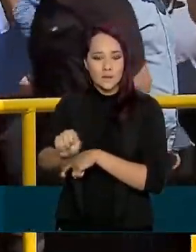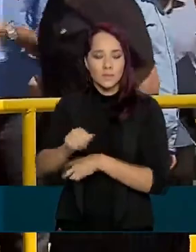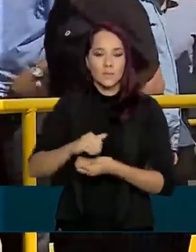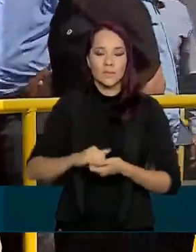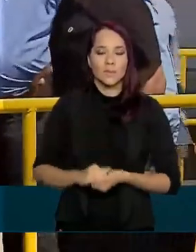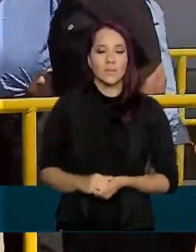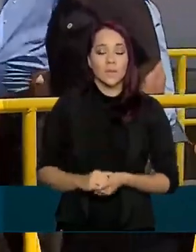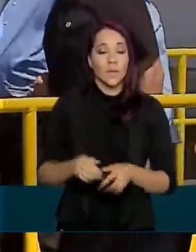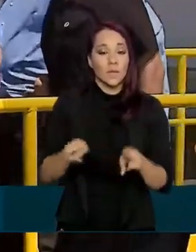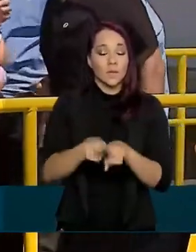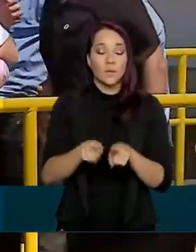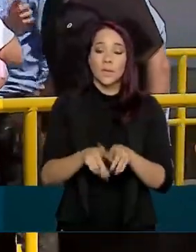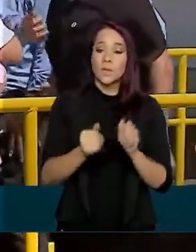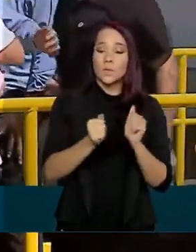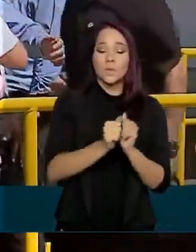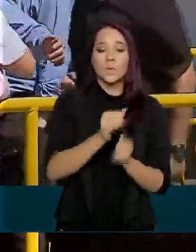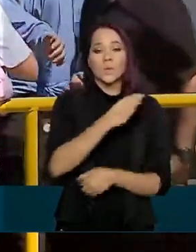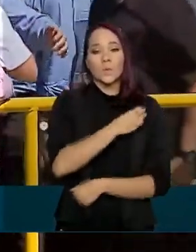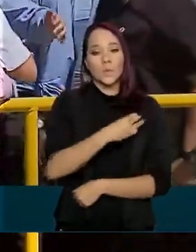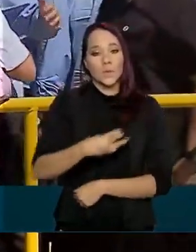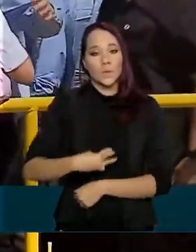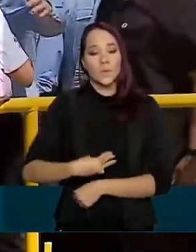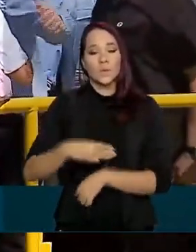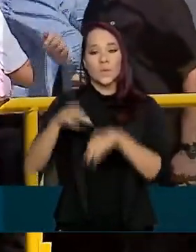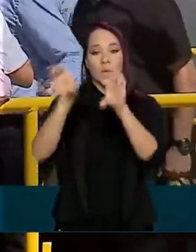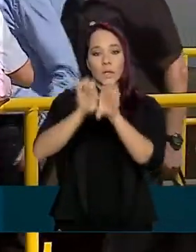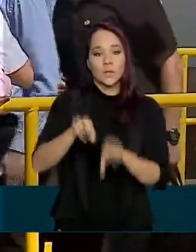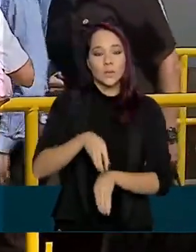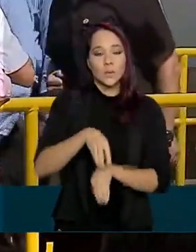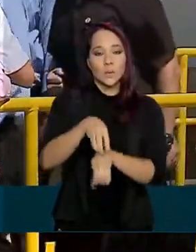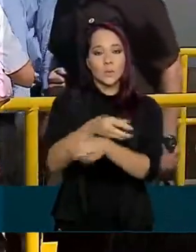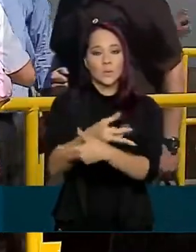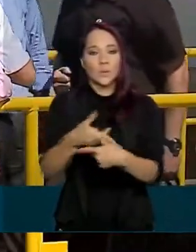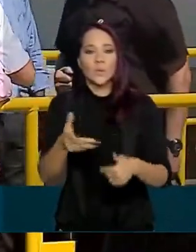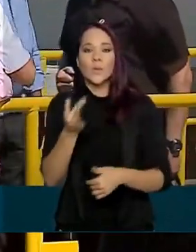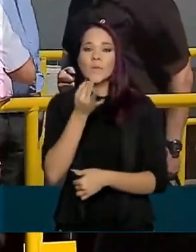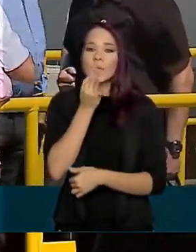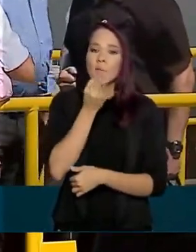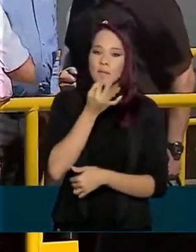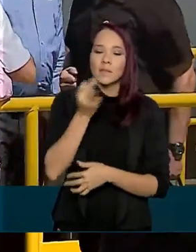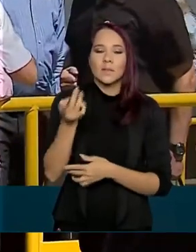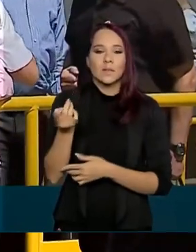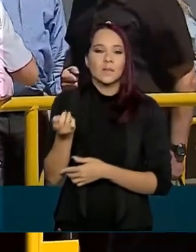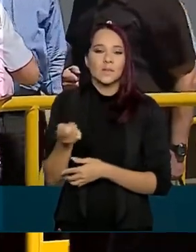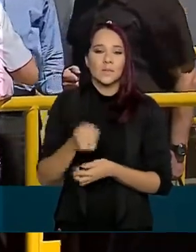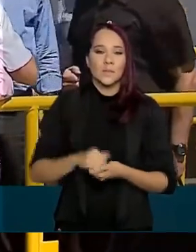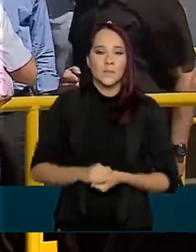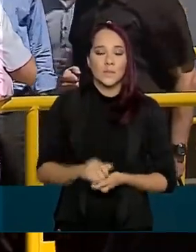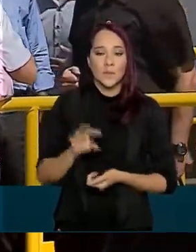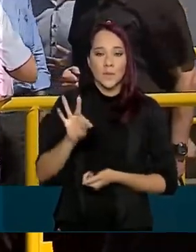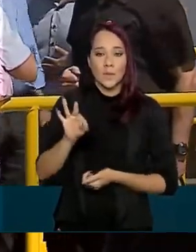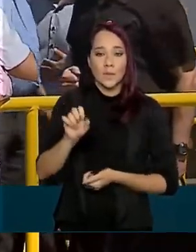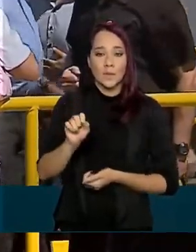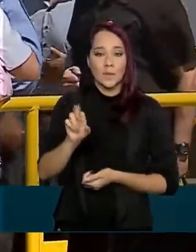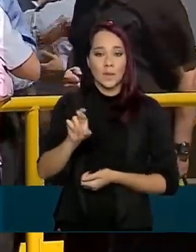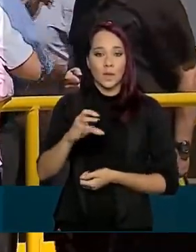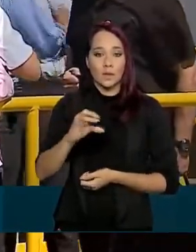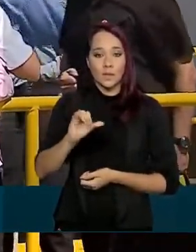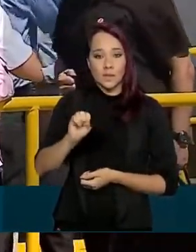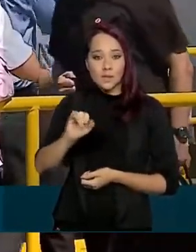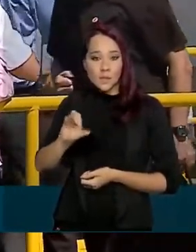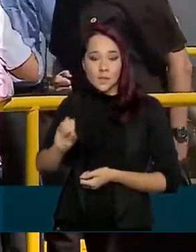ah e também está acompanhado do ministro da infraestrutura tarcísio de freitas você vê logo ali e